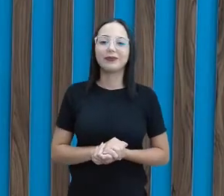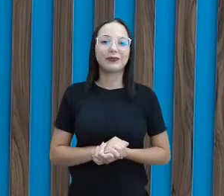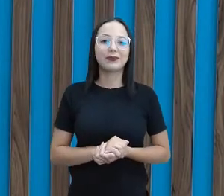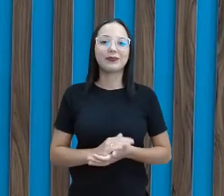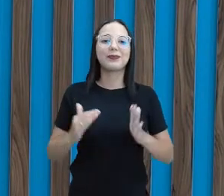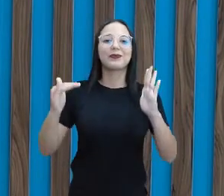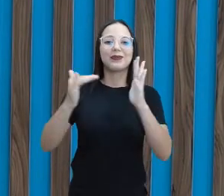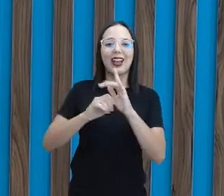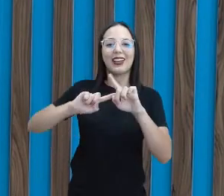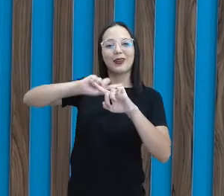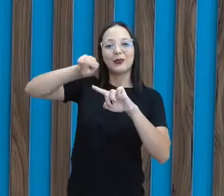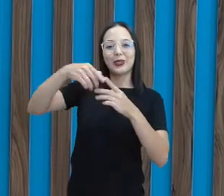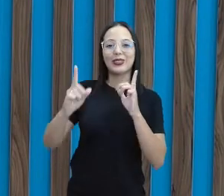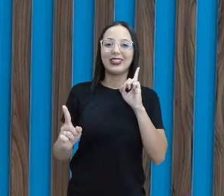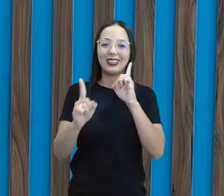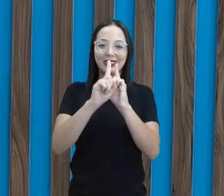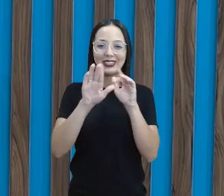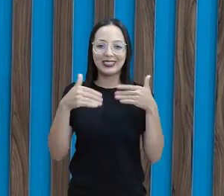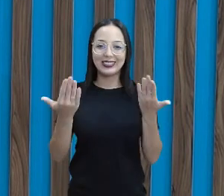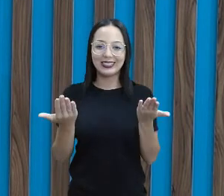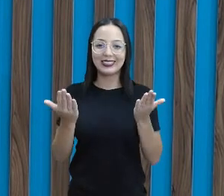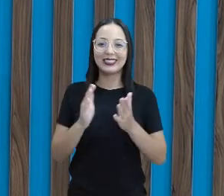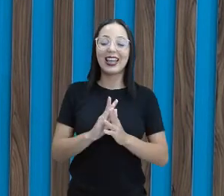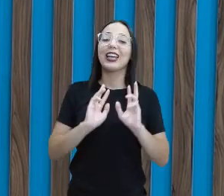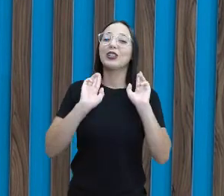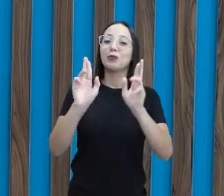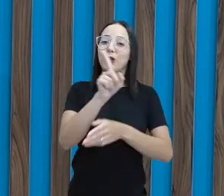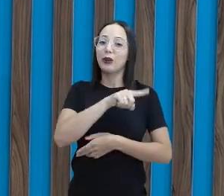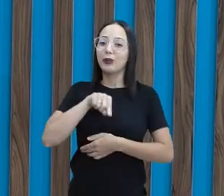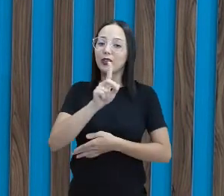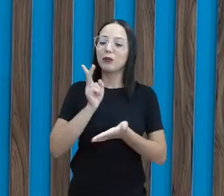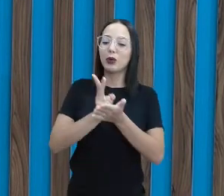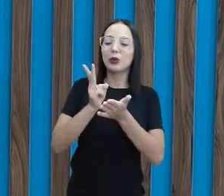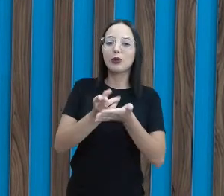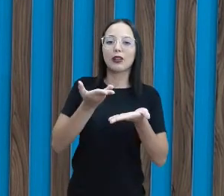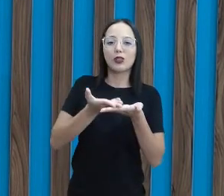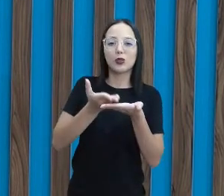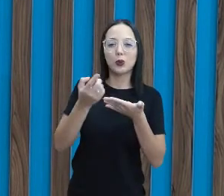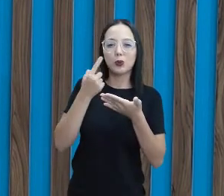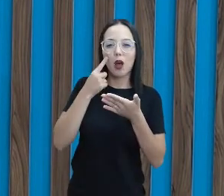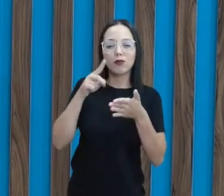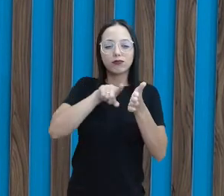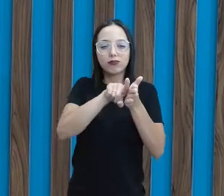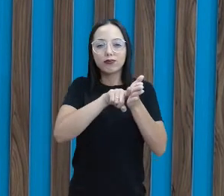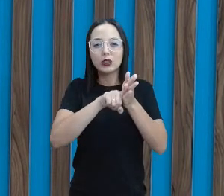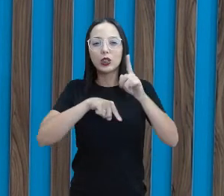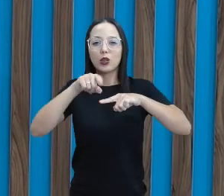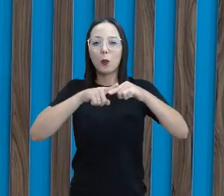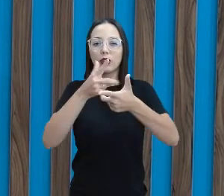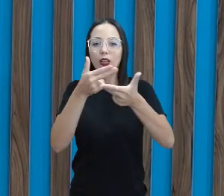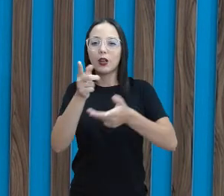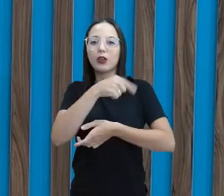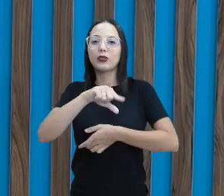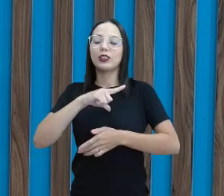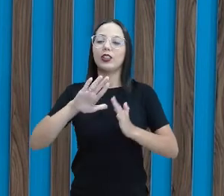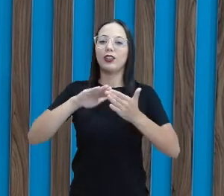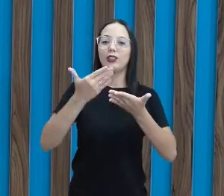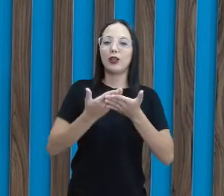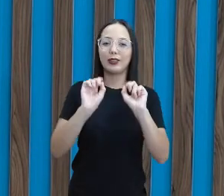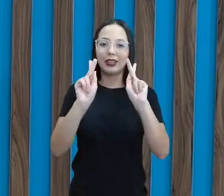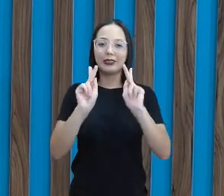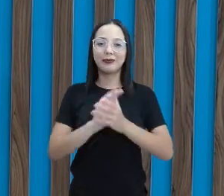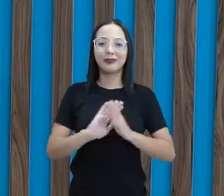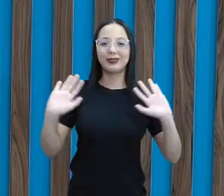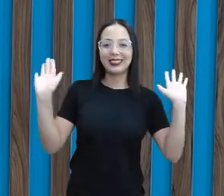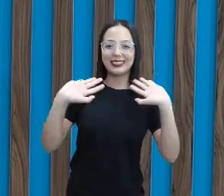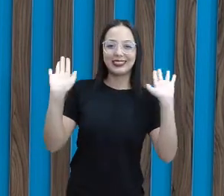E até o nosso próximo encontro, não é, pessoal? Conto com vocês para continuar esse estudo. Dá uma olhadinha aí no material que vocês têm aí na escola, ok? É isso